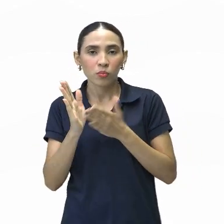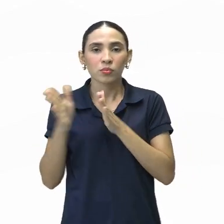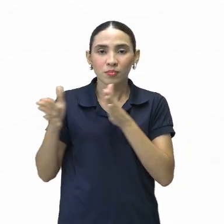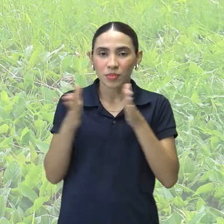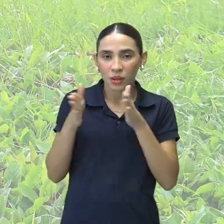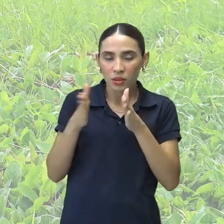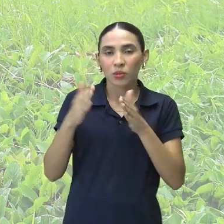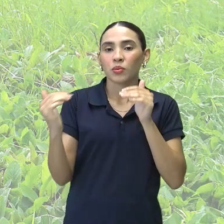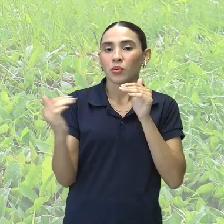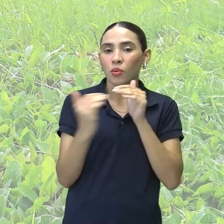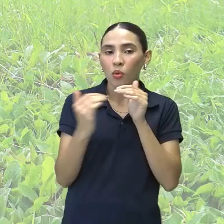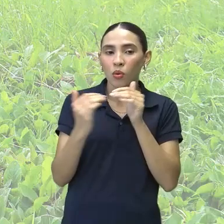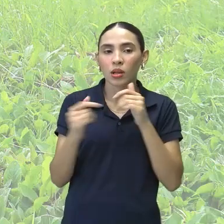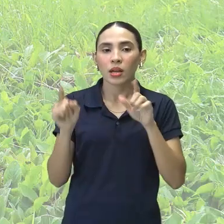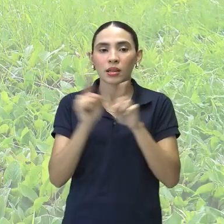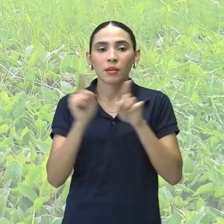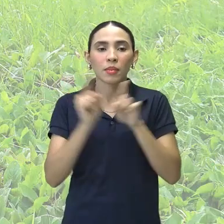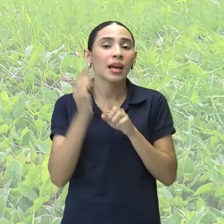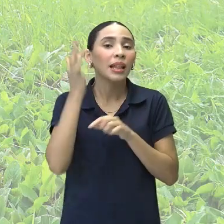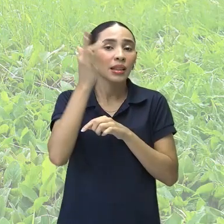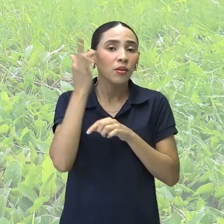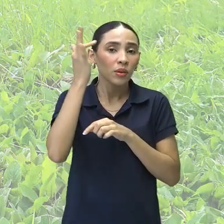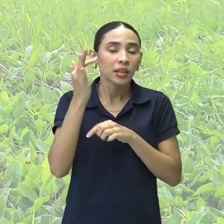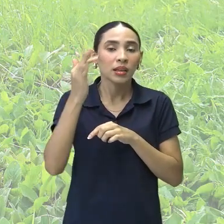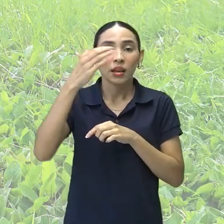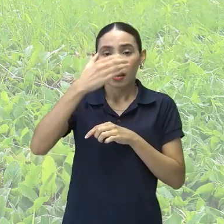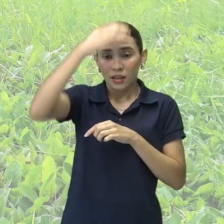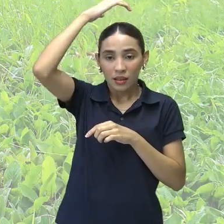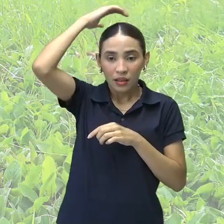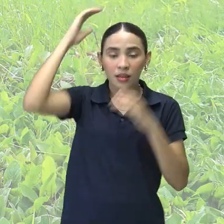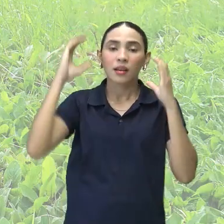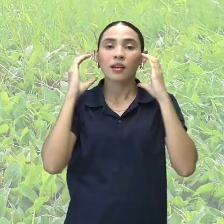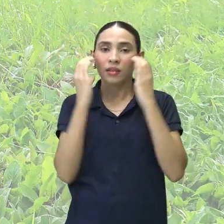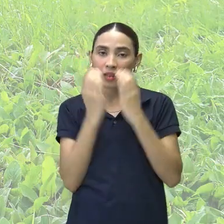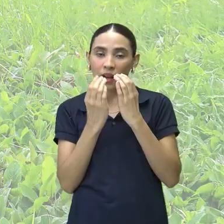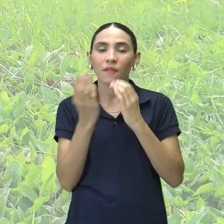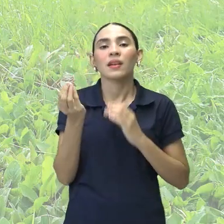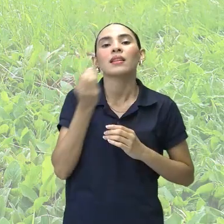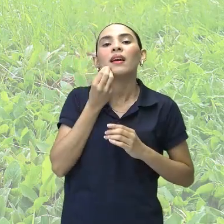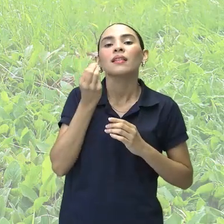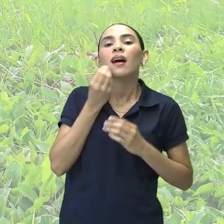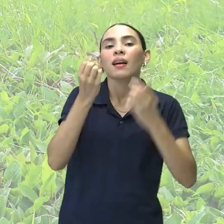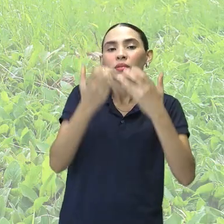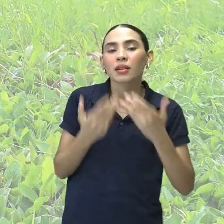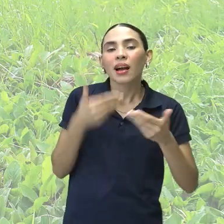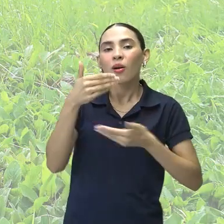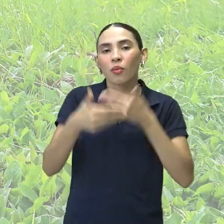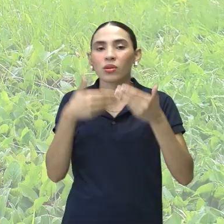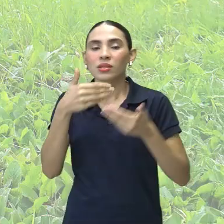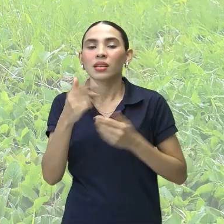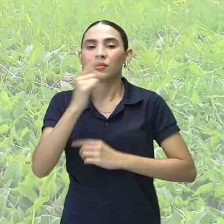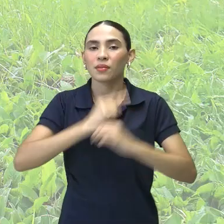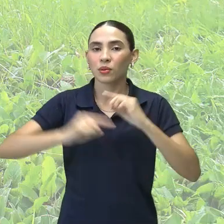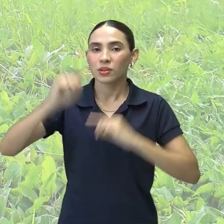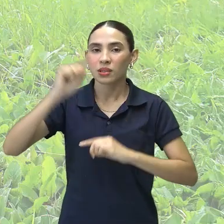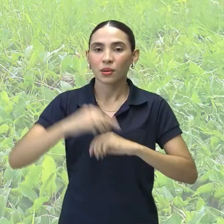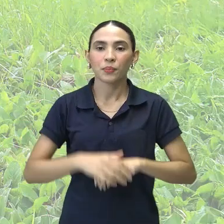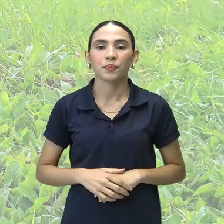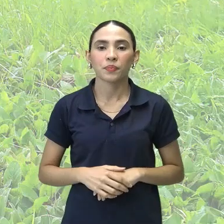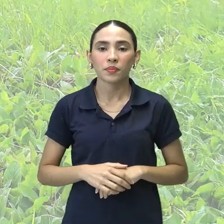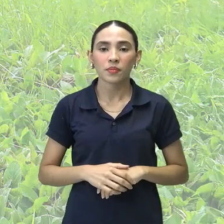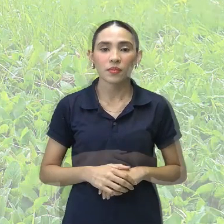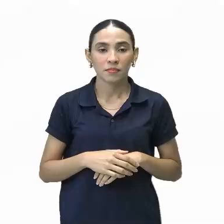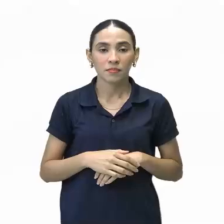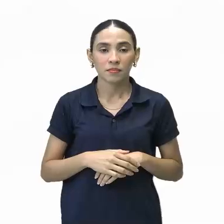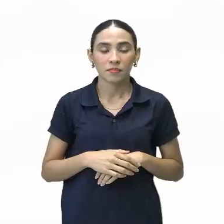momentos, concordar com a teoria de Darwin, né, para tentar explicar aí um pouquinho o processo da evolução.